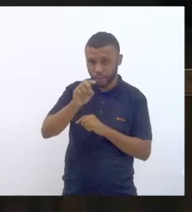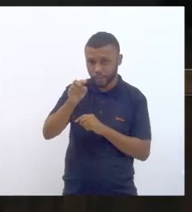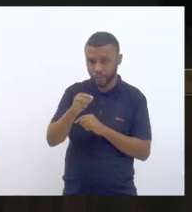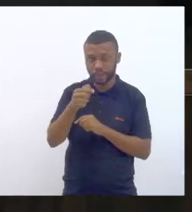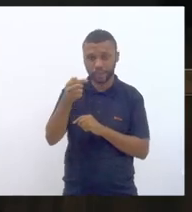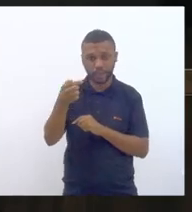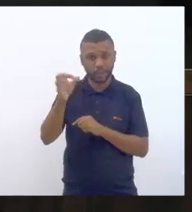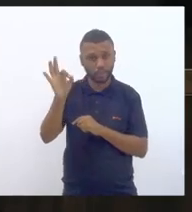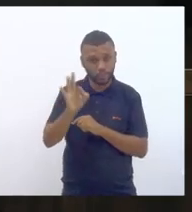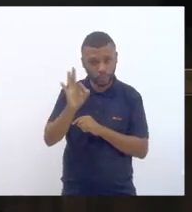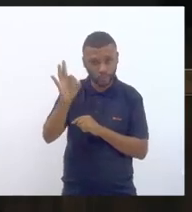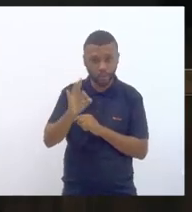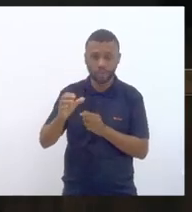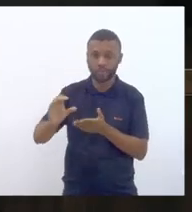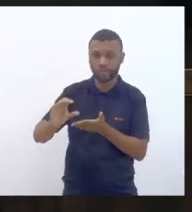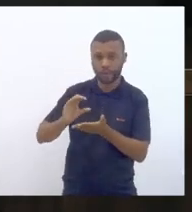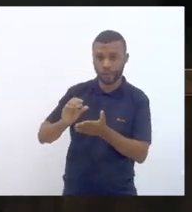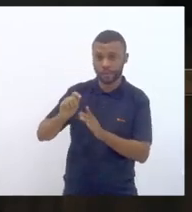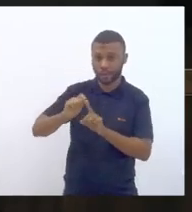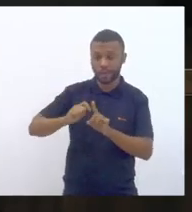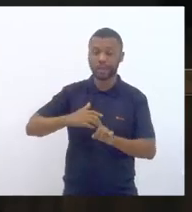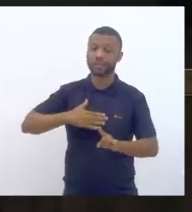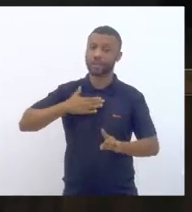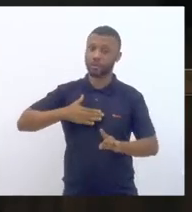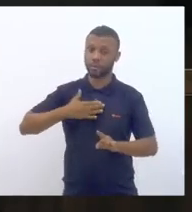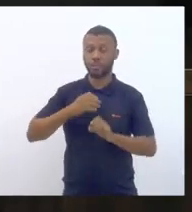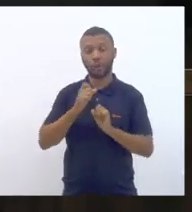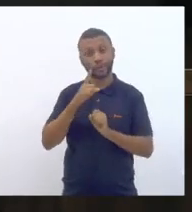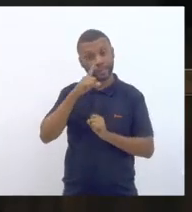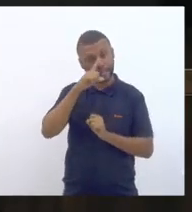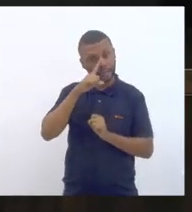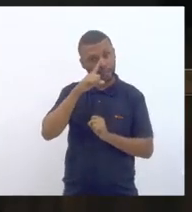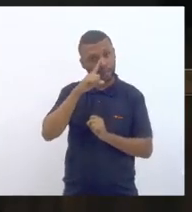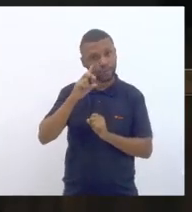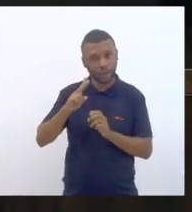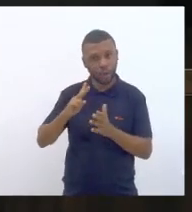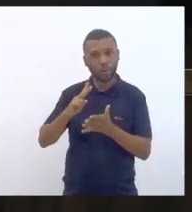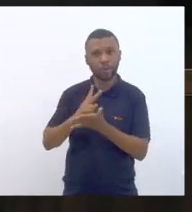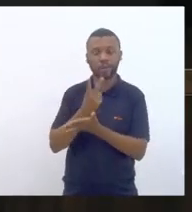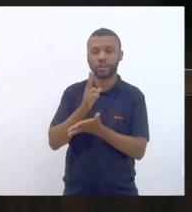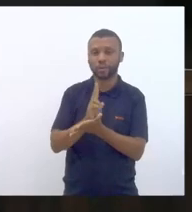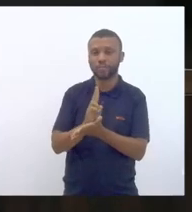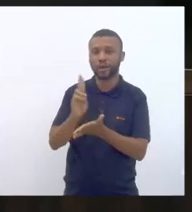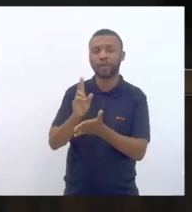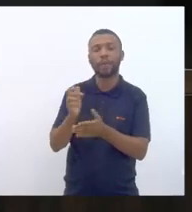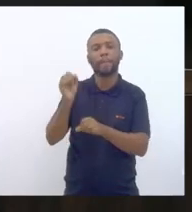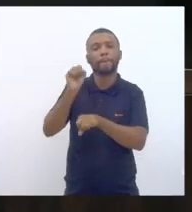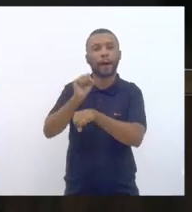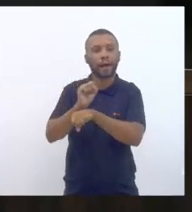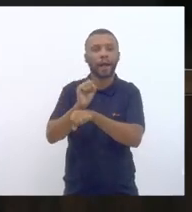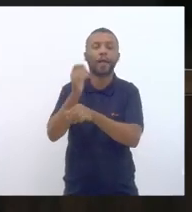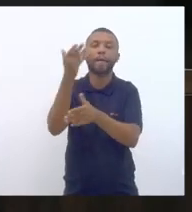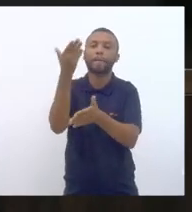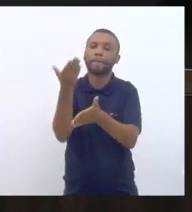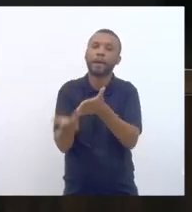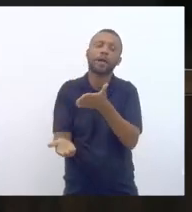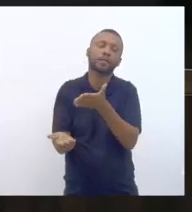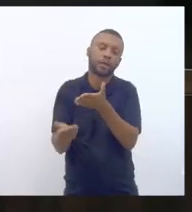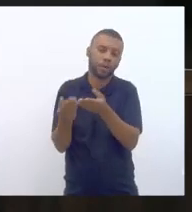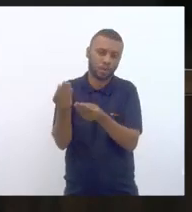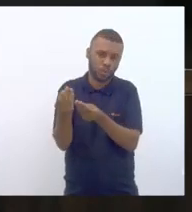de verba. E a partir de agosto tem risco sério da Universidade de Pará e perder, como eu